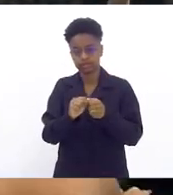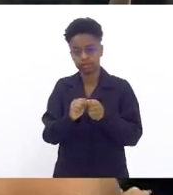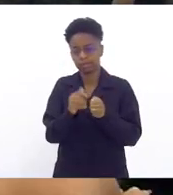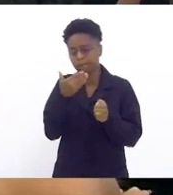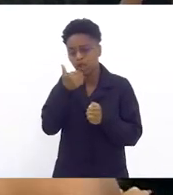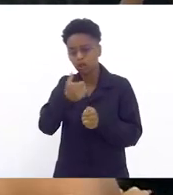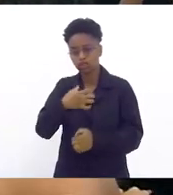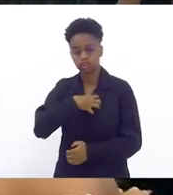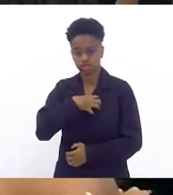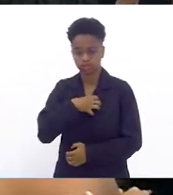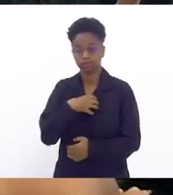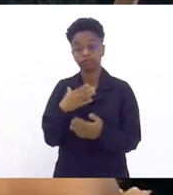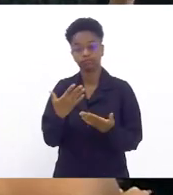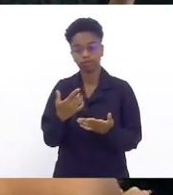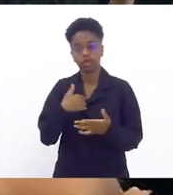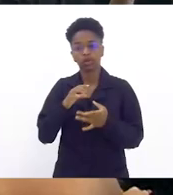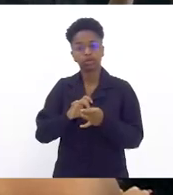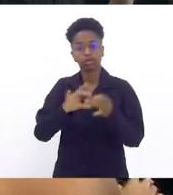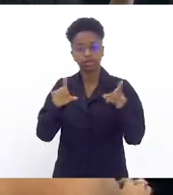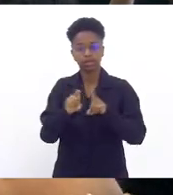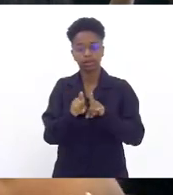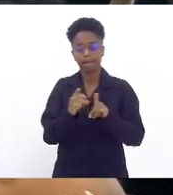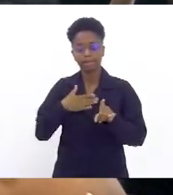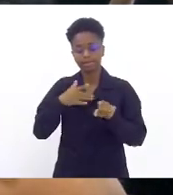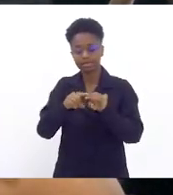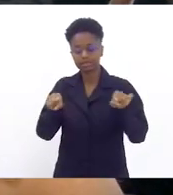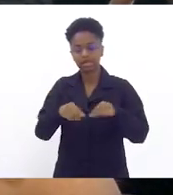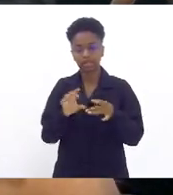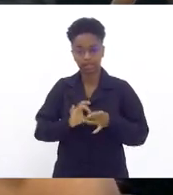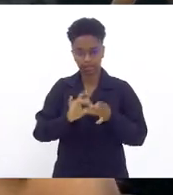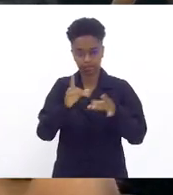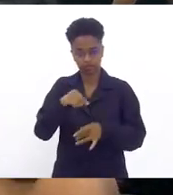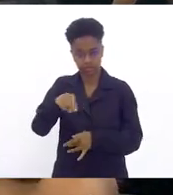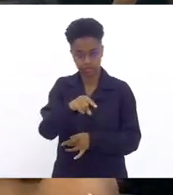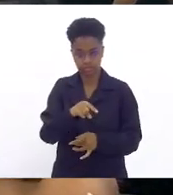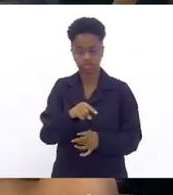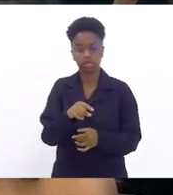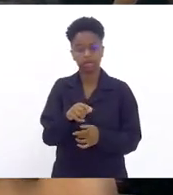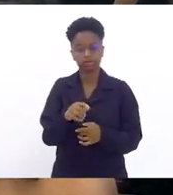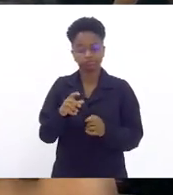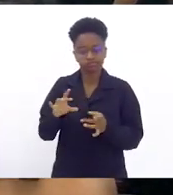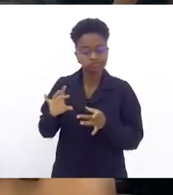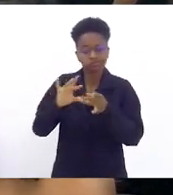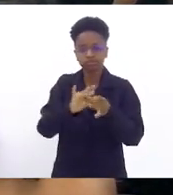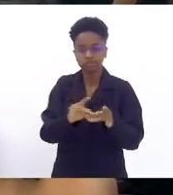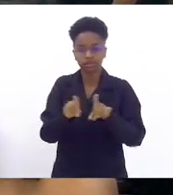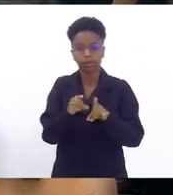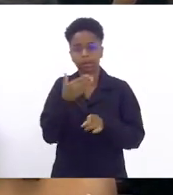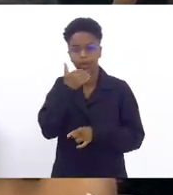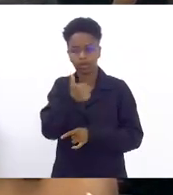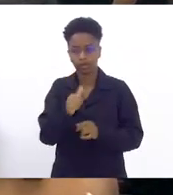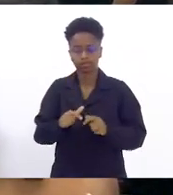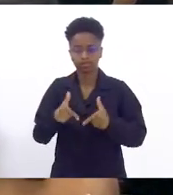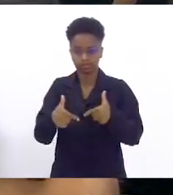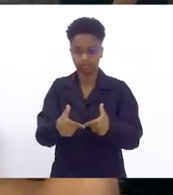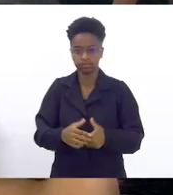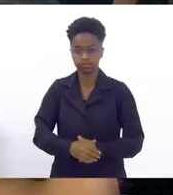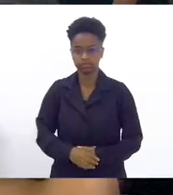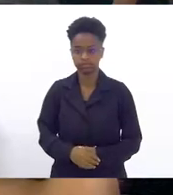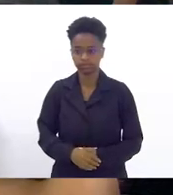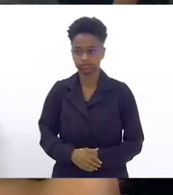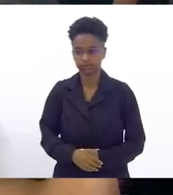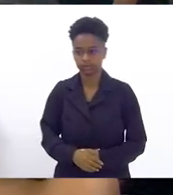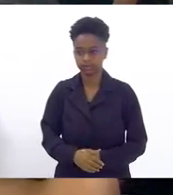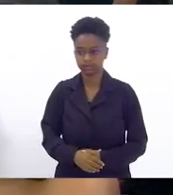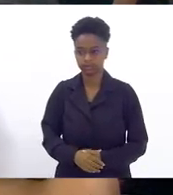da melhor forma possível já deixa a disposição meu gabinete para cada um de vocês pra gente sou uma força e fazer o melhor e quem sabe levar o Bruno lá um dia para ele aprender